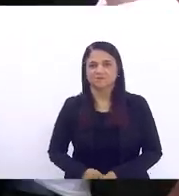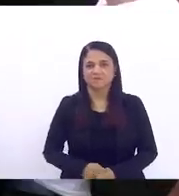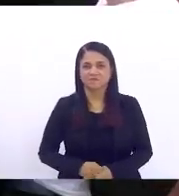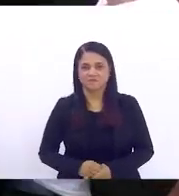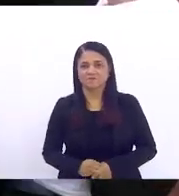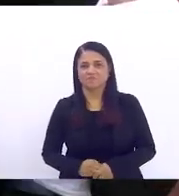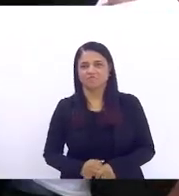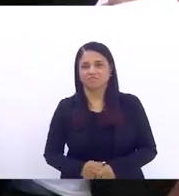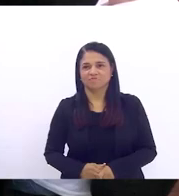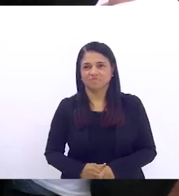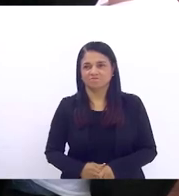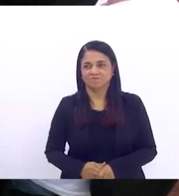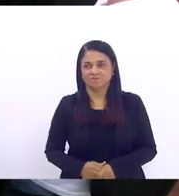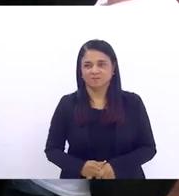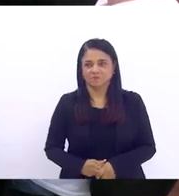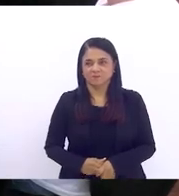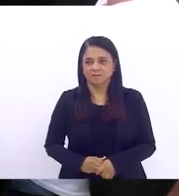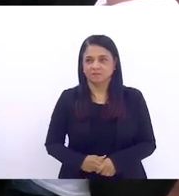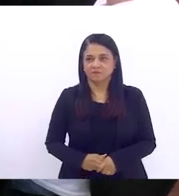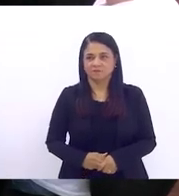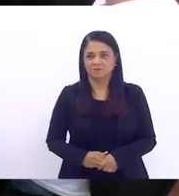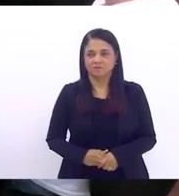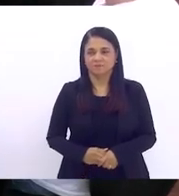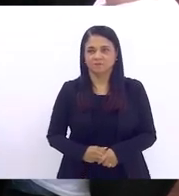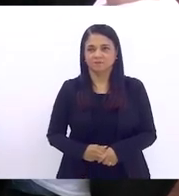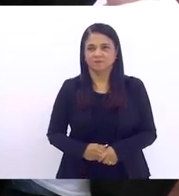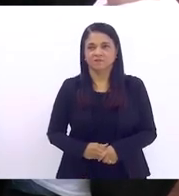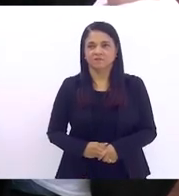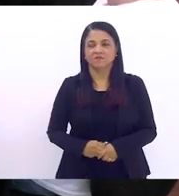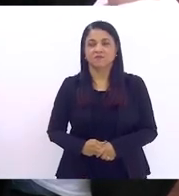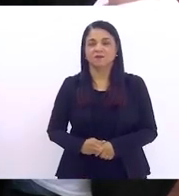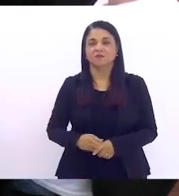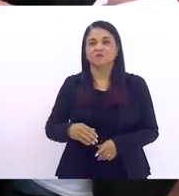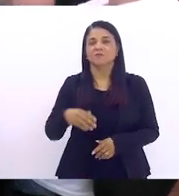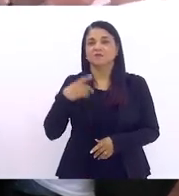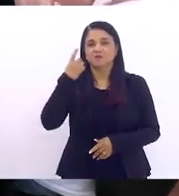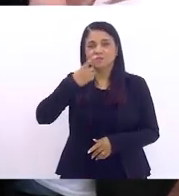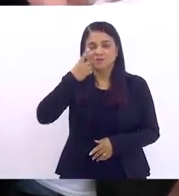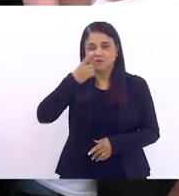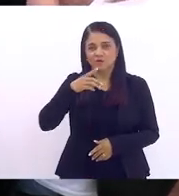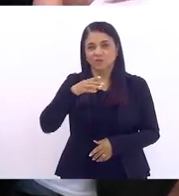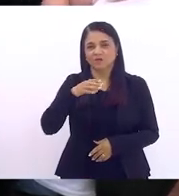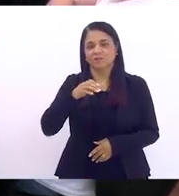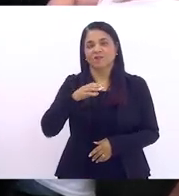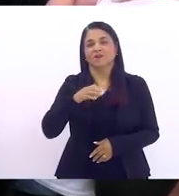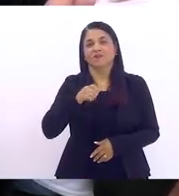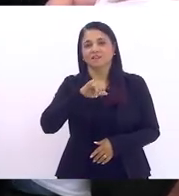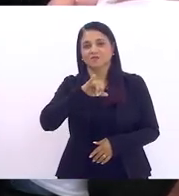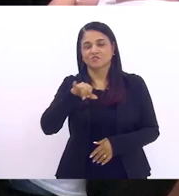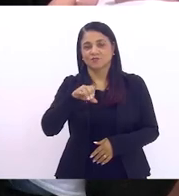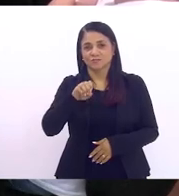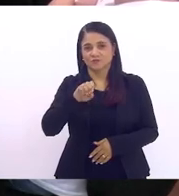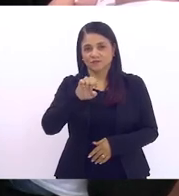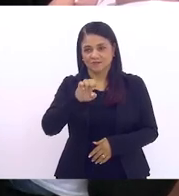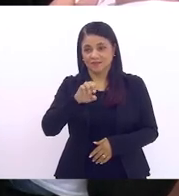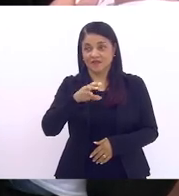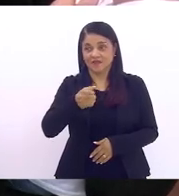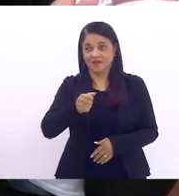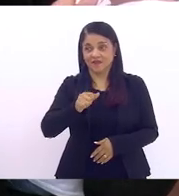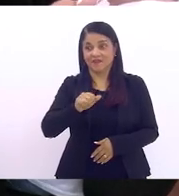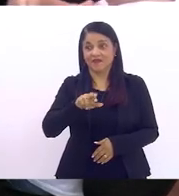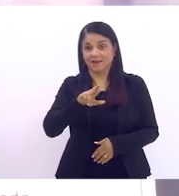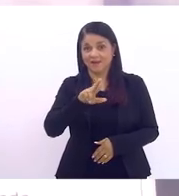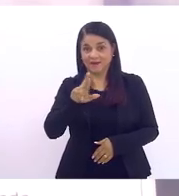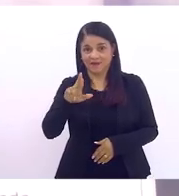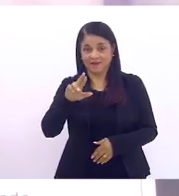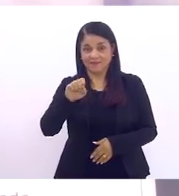bom eh Dr carracena Muito obrigado pela pela explanação acho que é